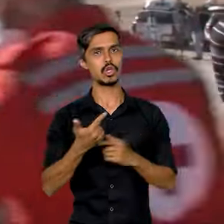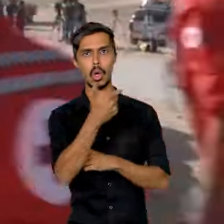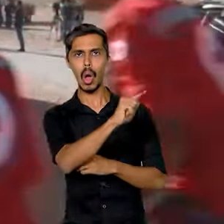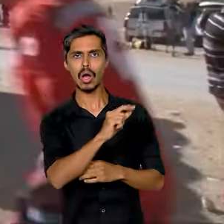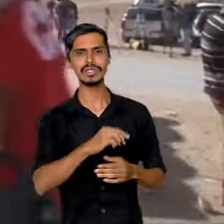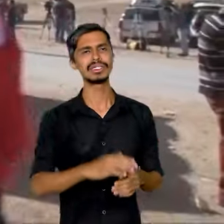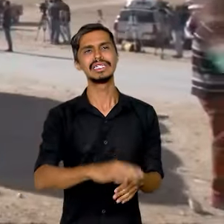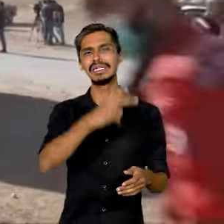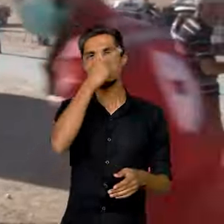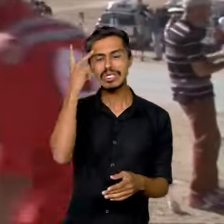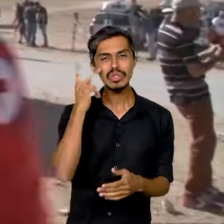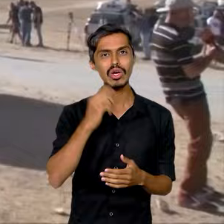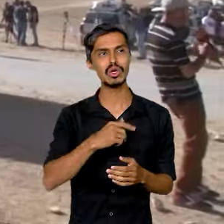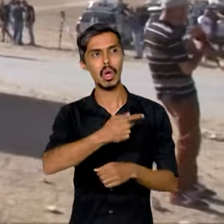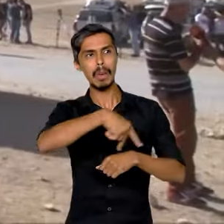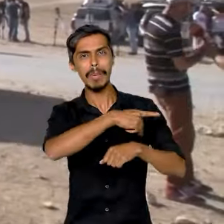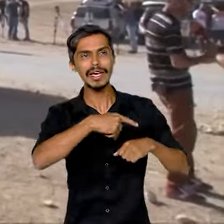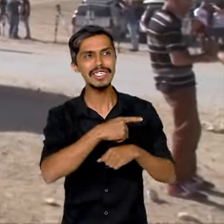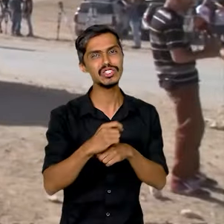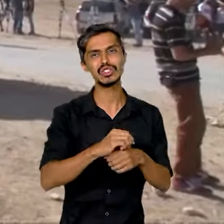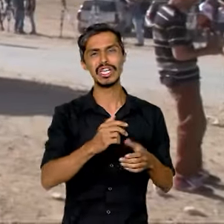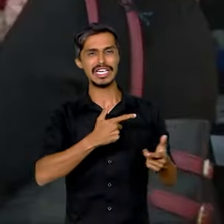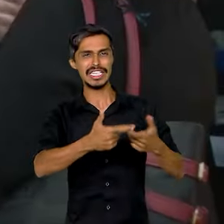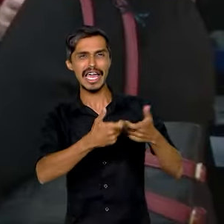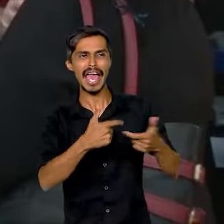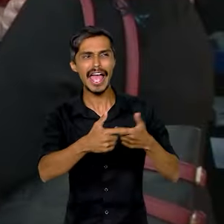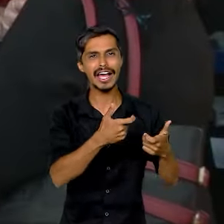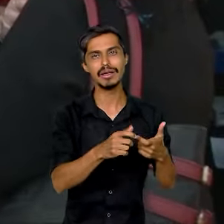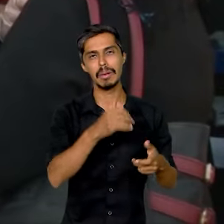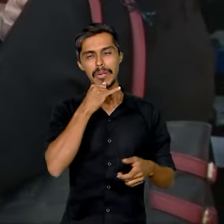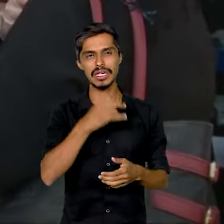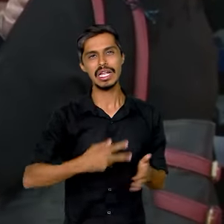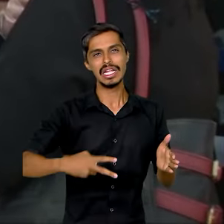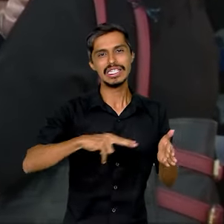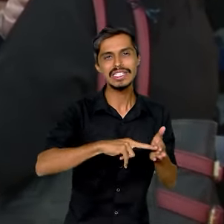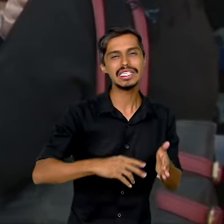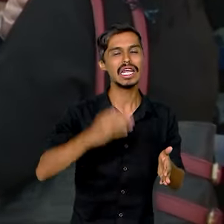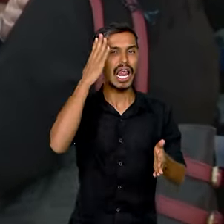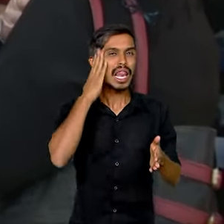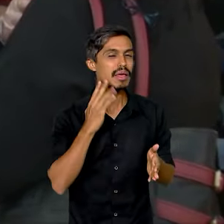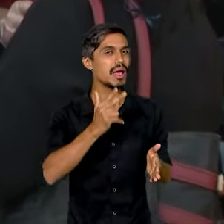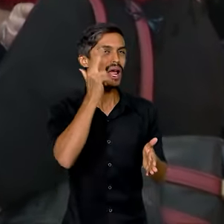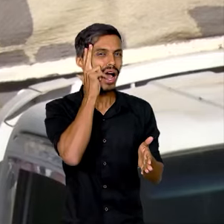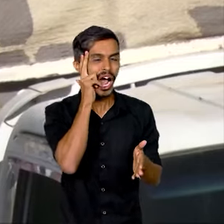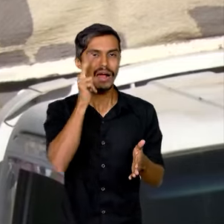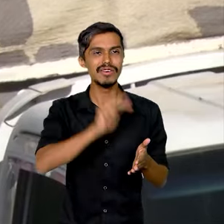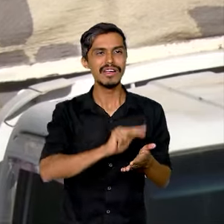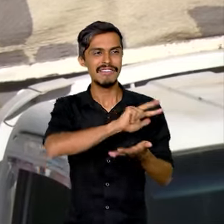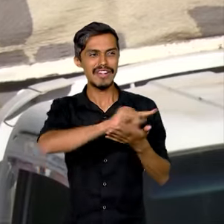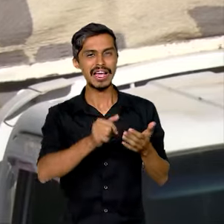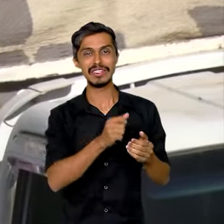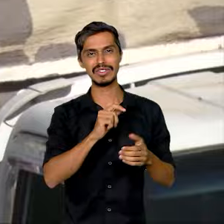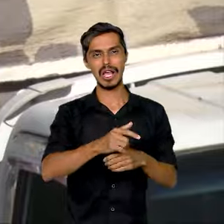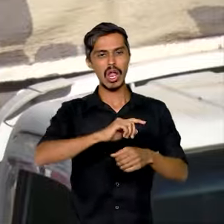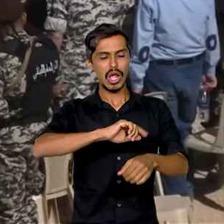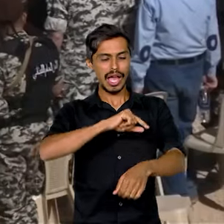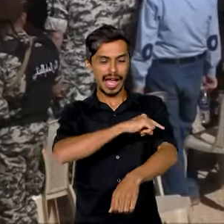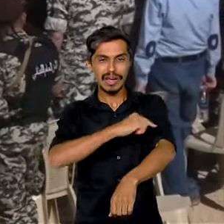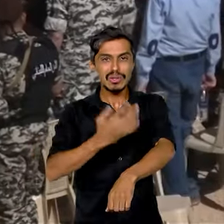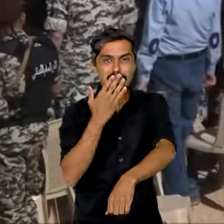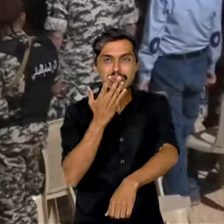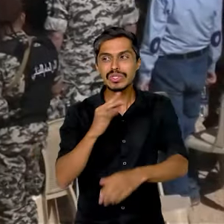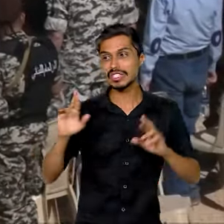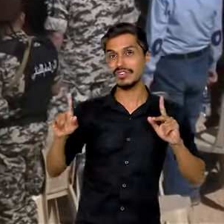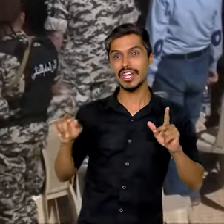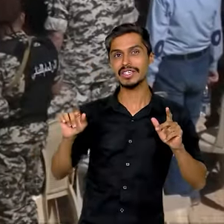para impedir a entrada de pessoas que fogem de guerras em países como Síria, Líbia e Afeganistão, que de diferente tem apenas a cor